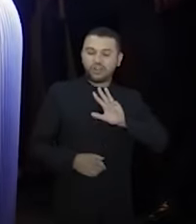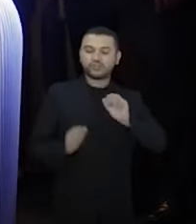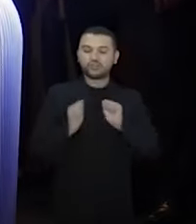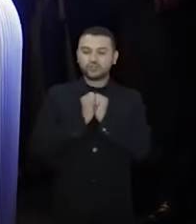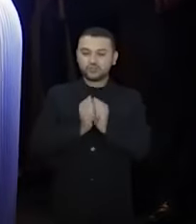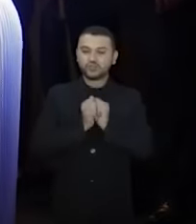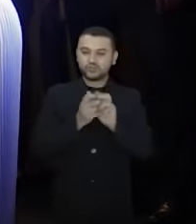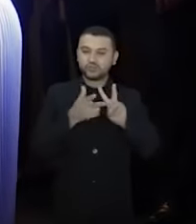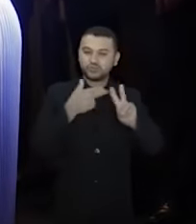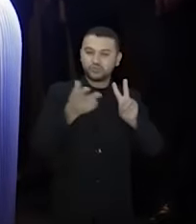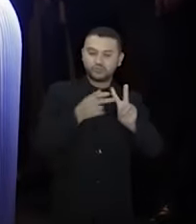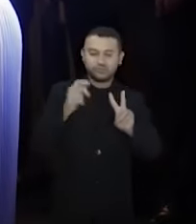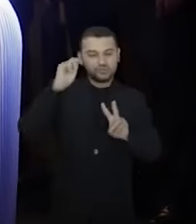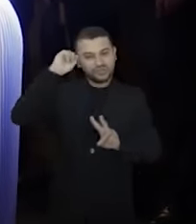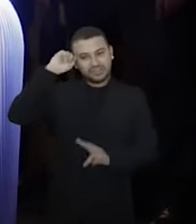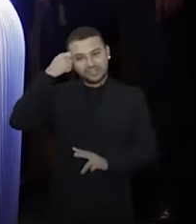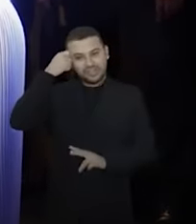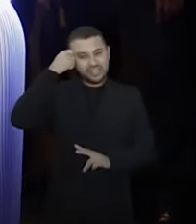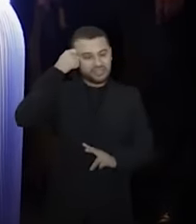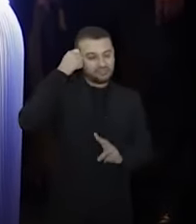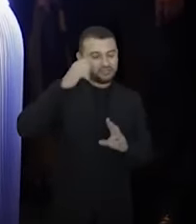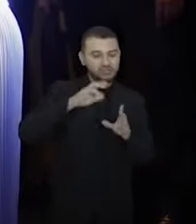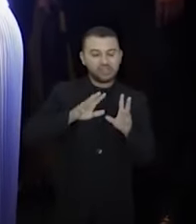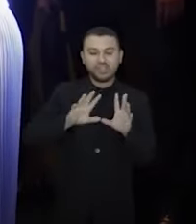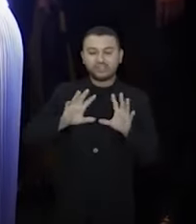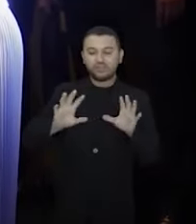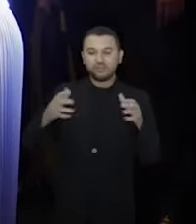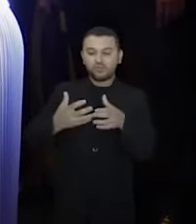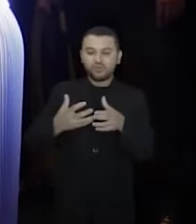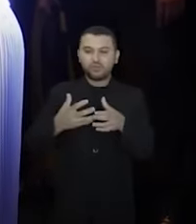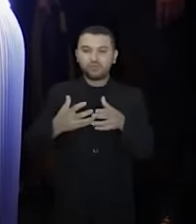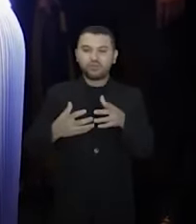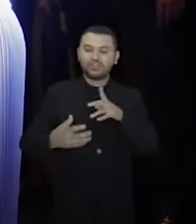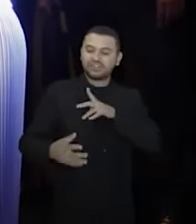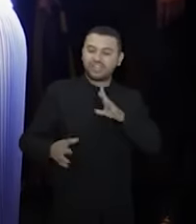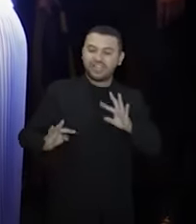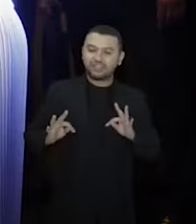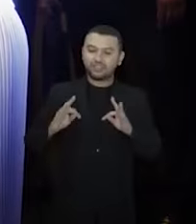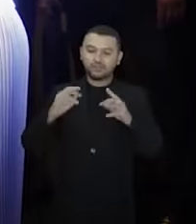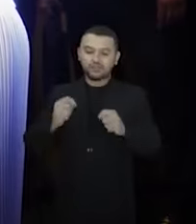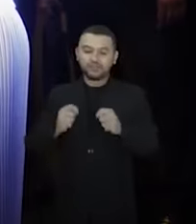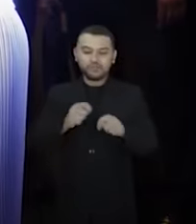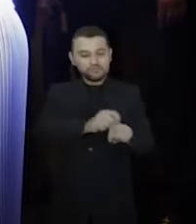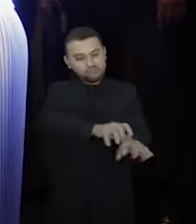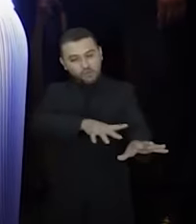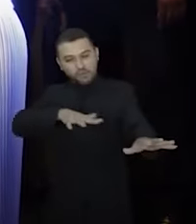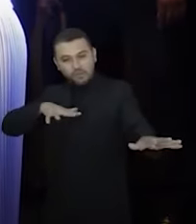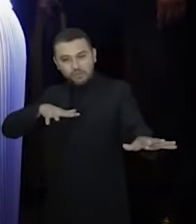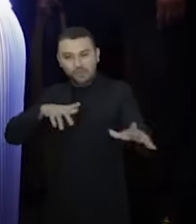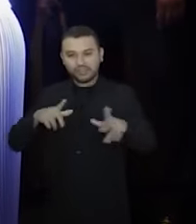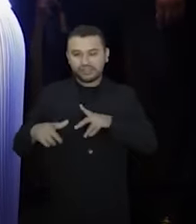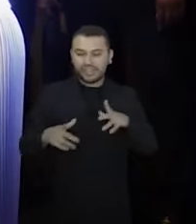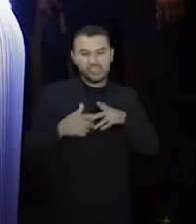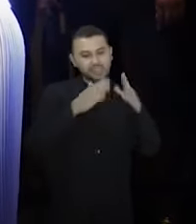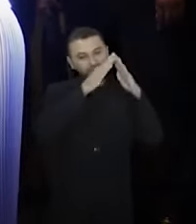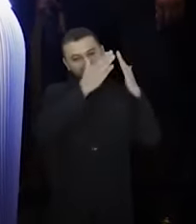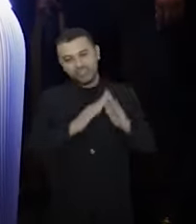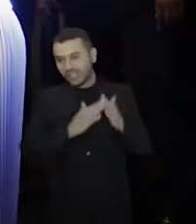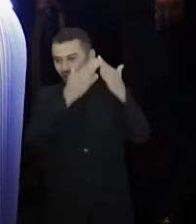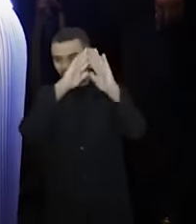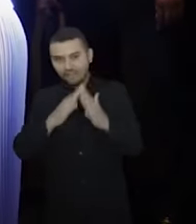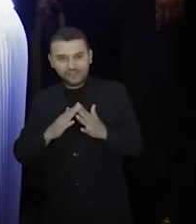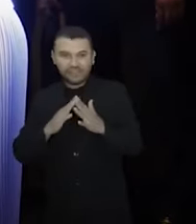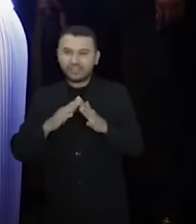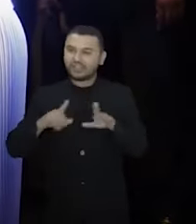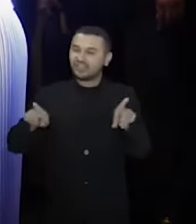preto, Lula é aldeia e é gueto, é avenida e viela, é praça,